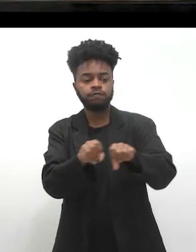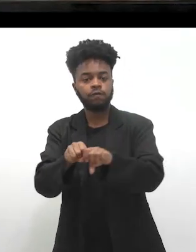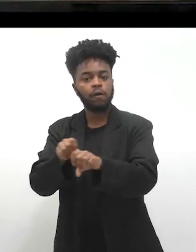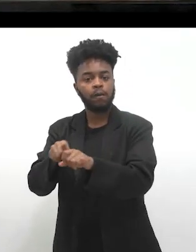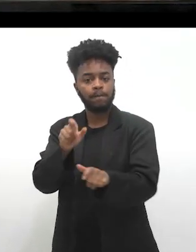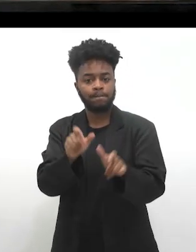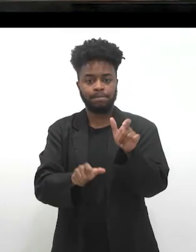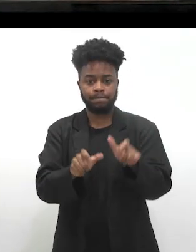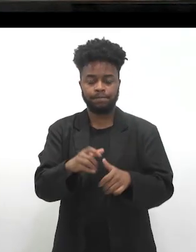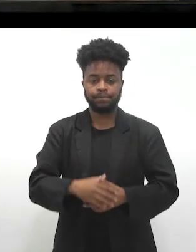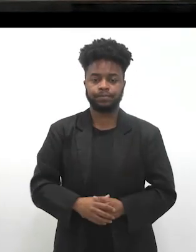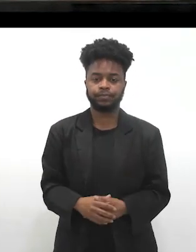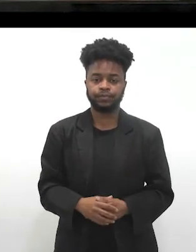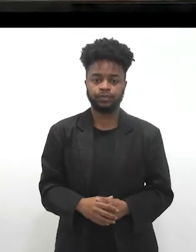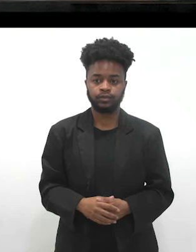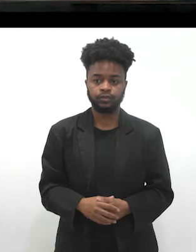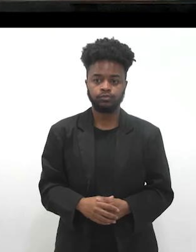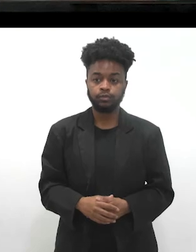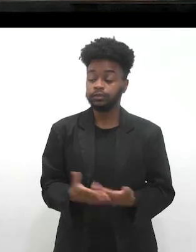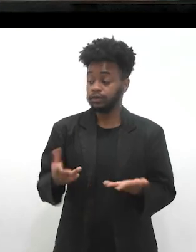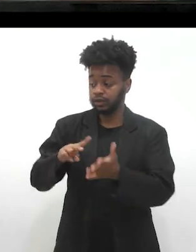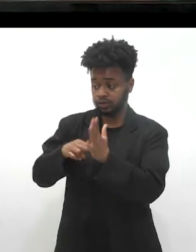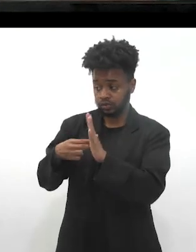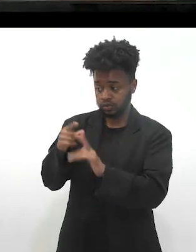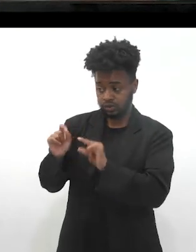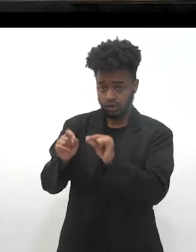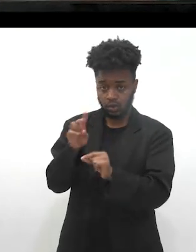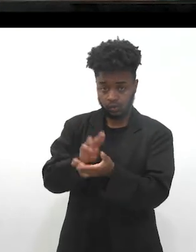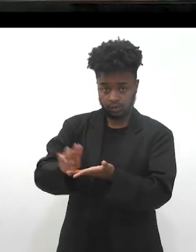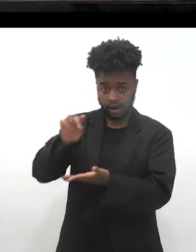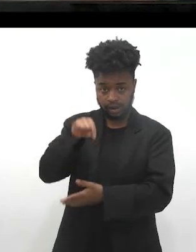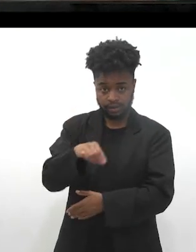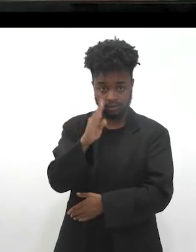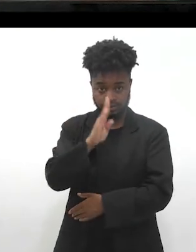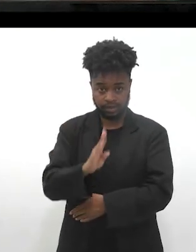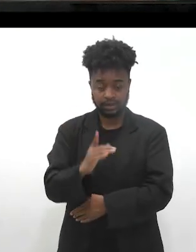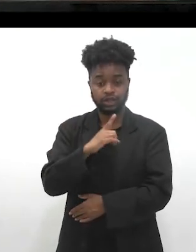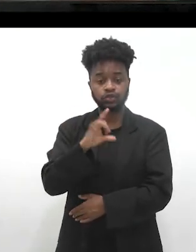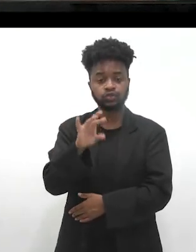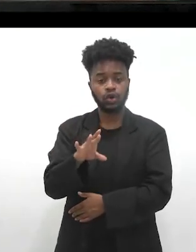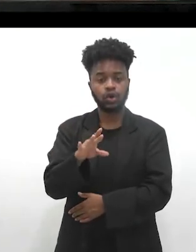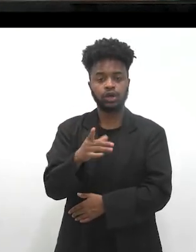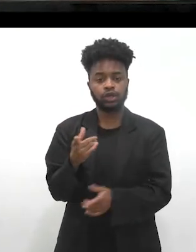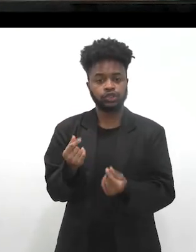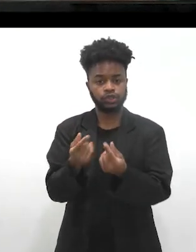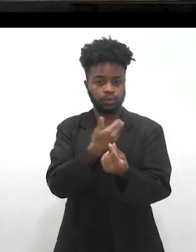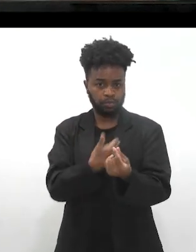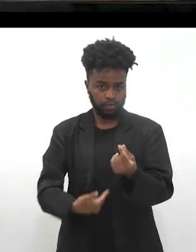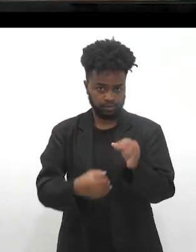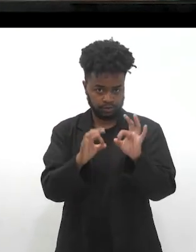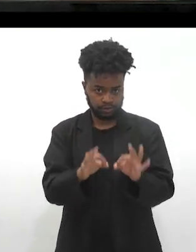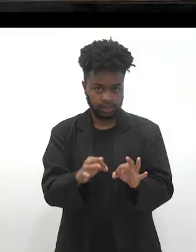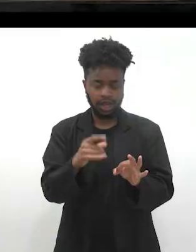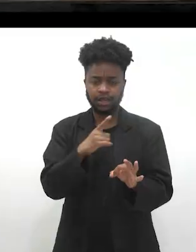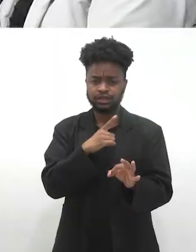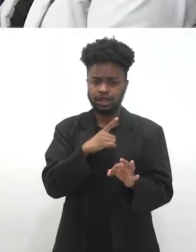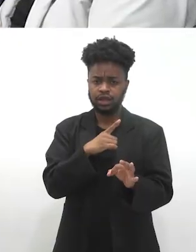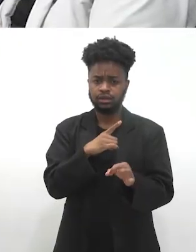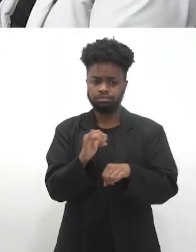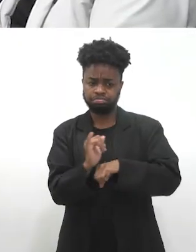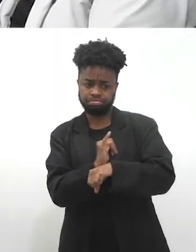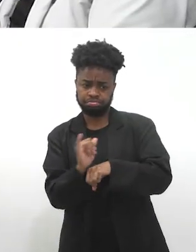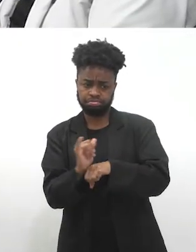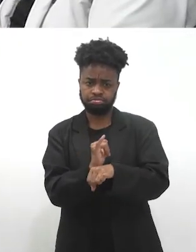inovação tecnológica no país. Quer dizer, as universidades aqui no Brasil, elas só contam com recurso público, né? Exatamente. Existe